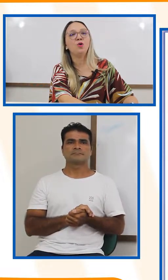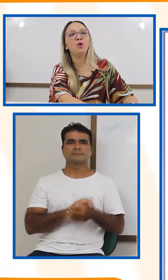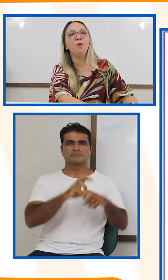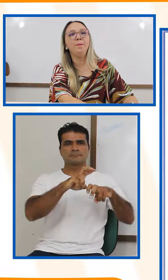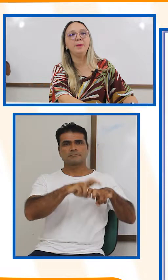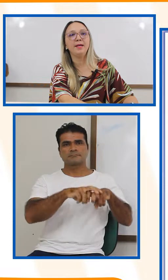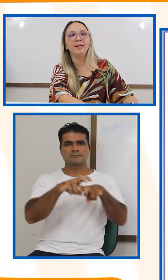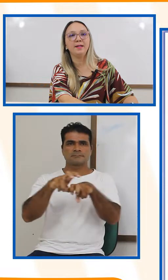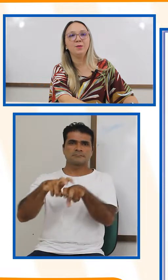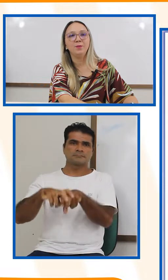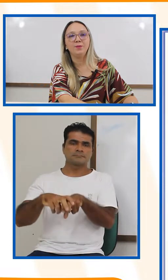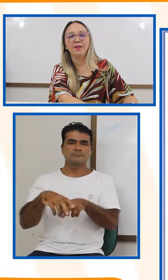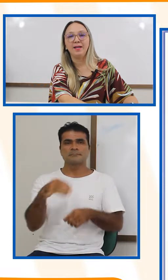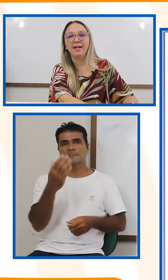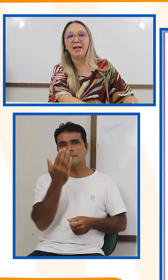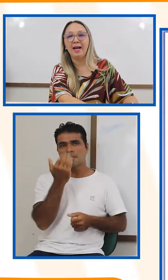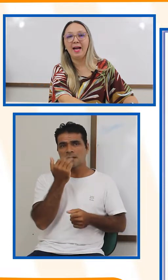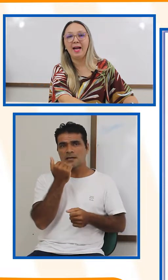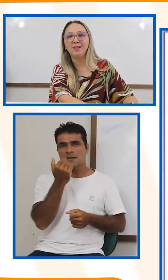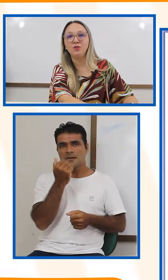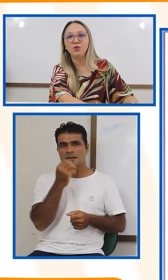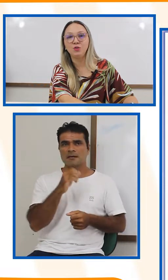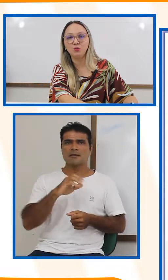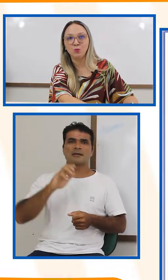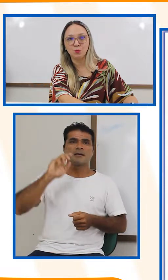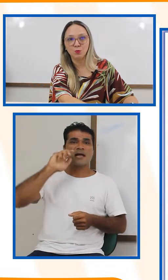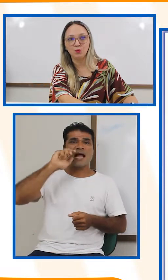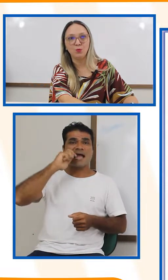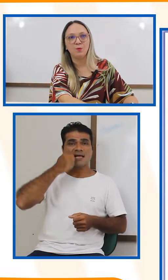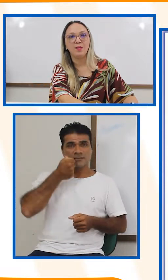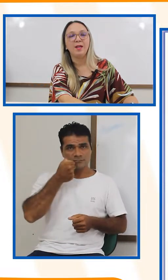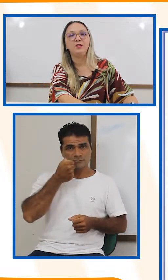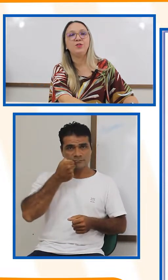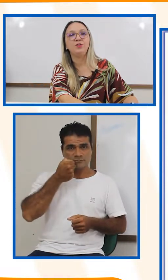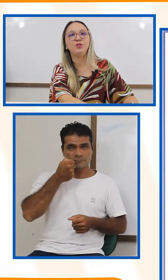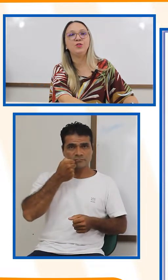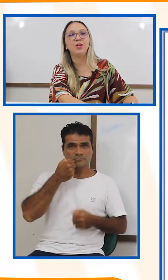Eles comeram caju,